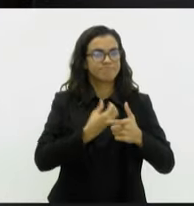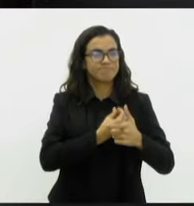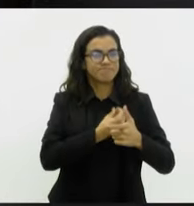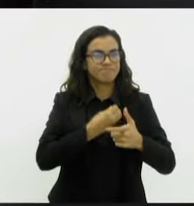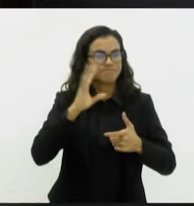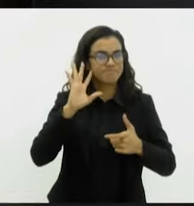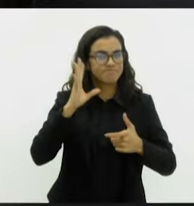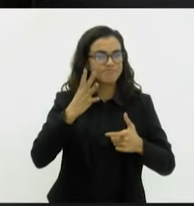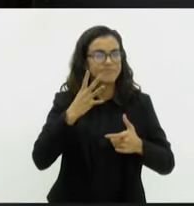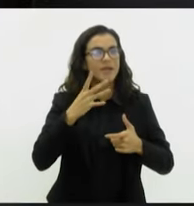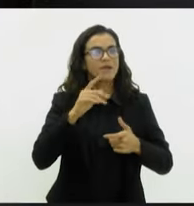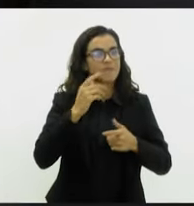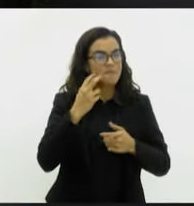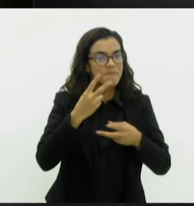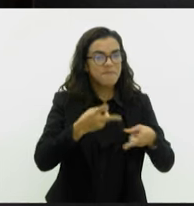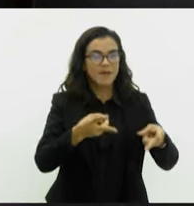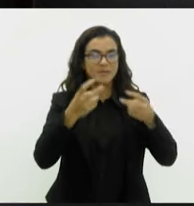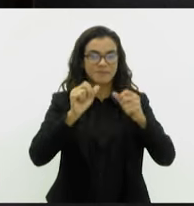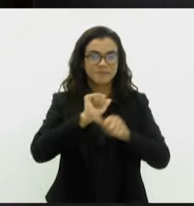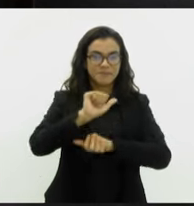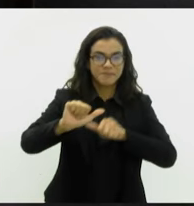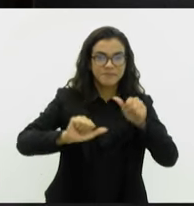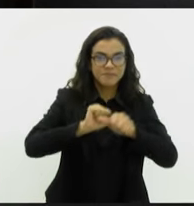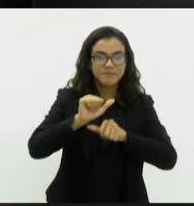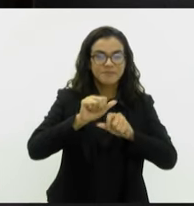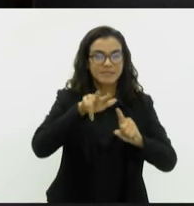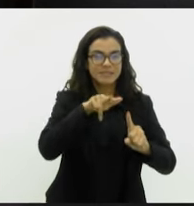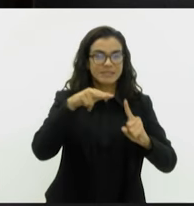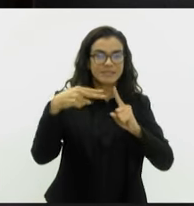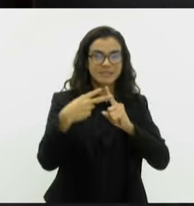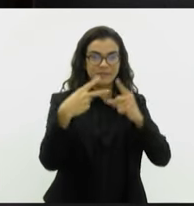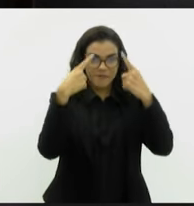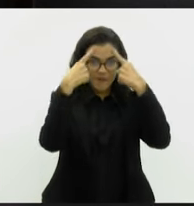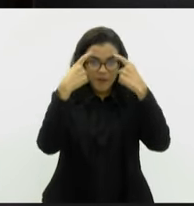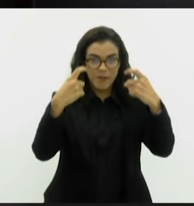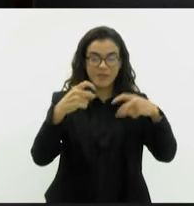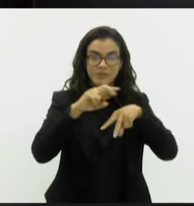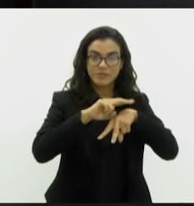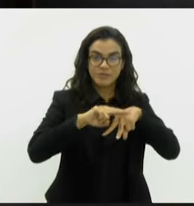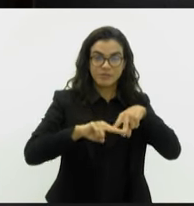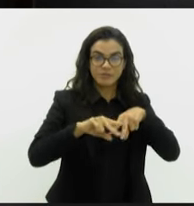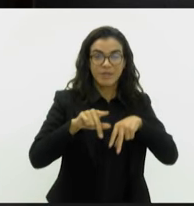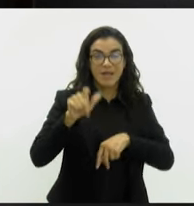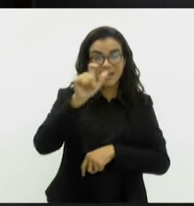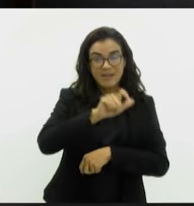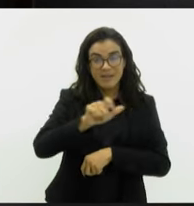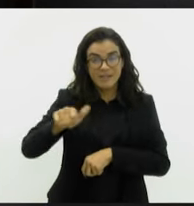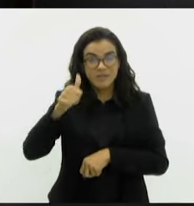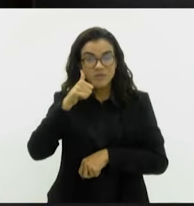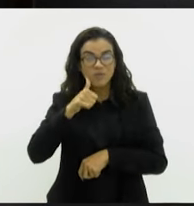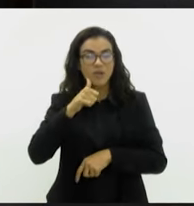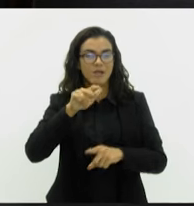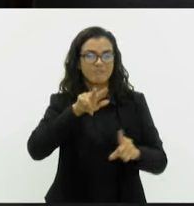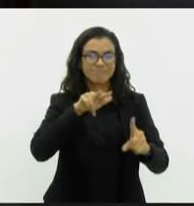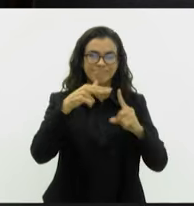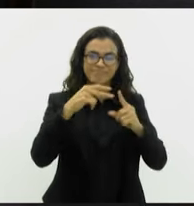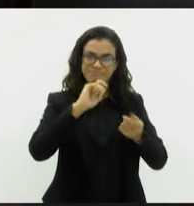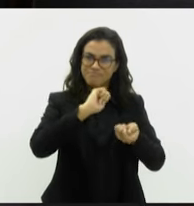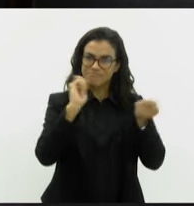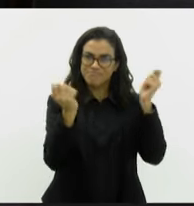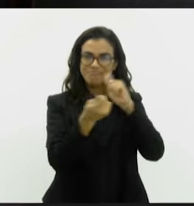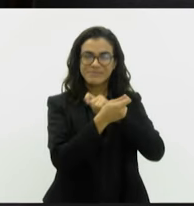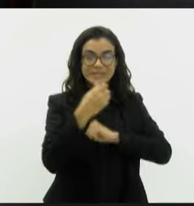vemos uma mudança significativa na abordagem na Perspectiva violência de gênero elas trazem perspectivas únicas